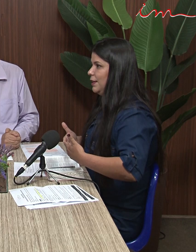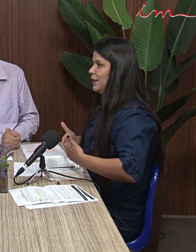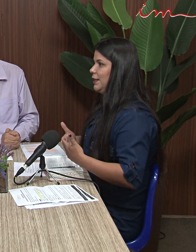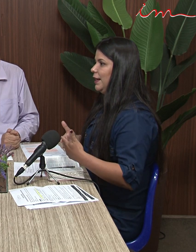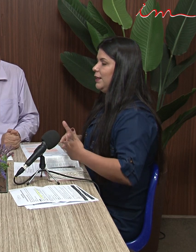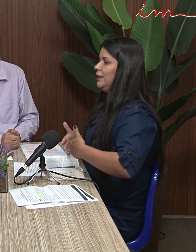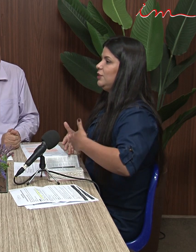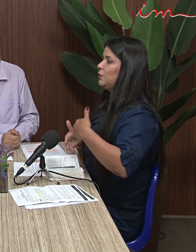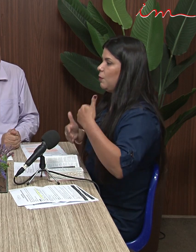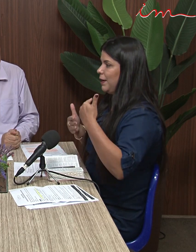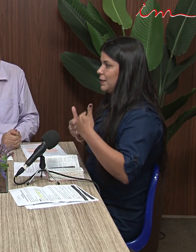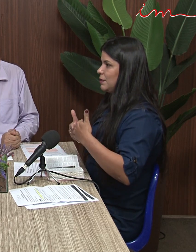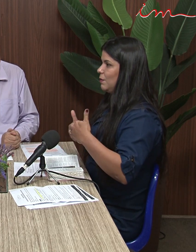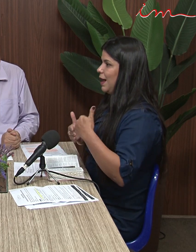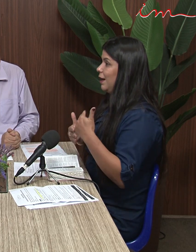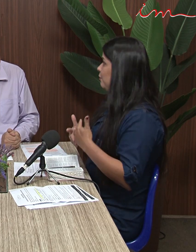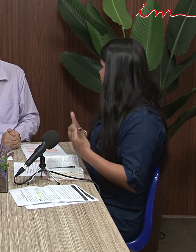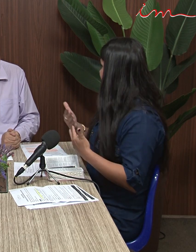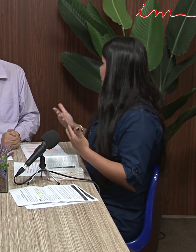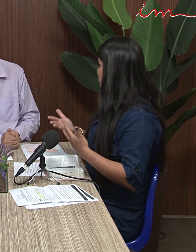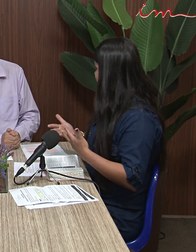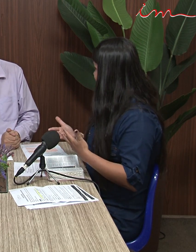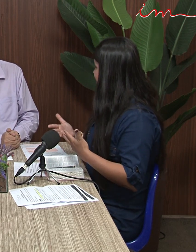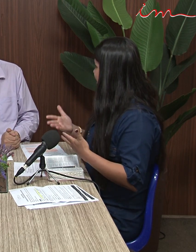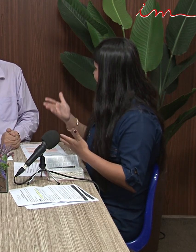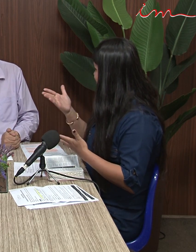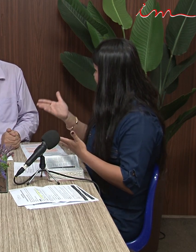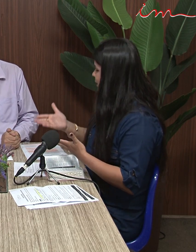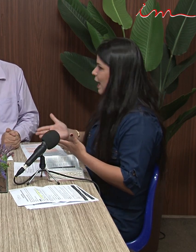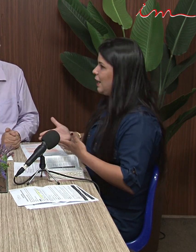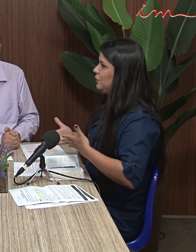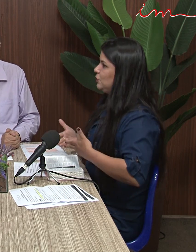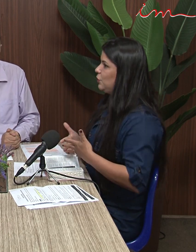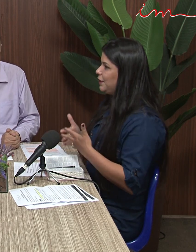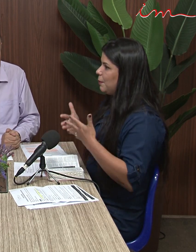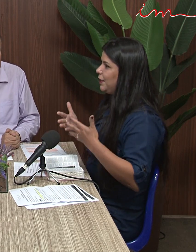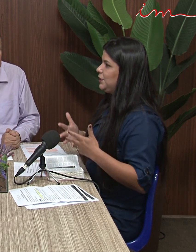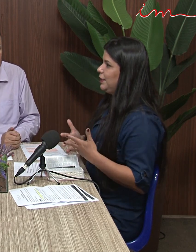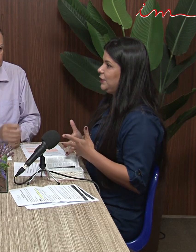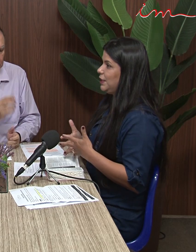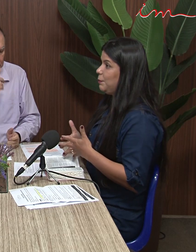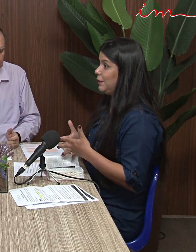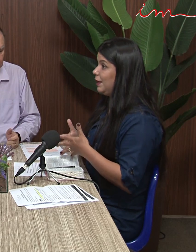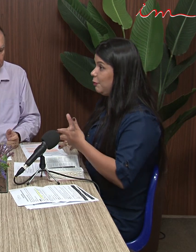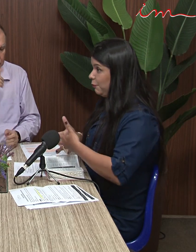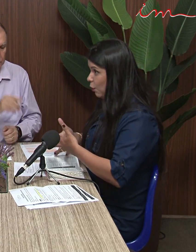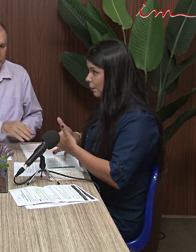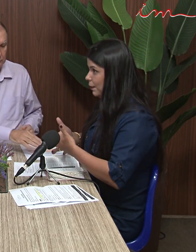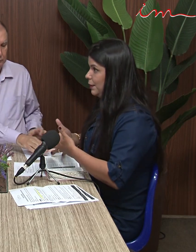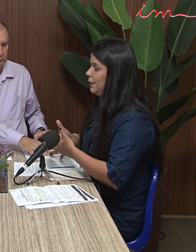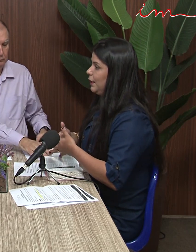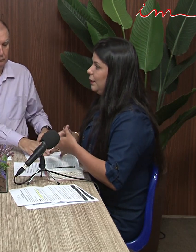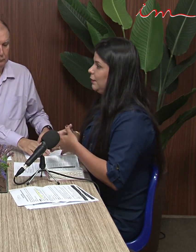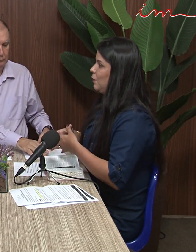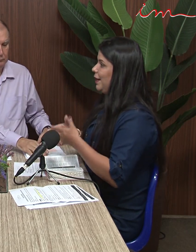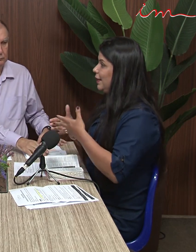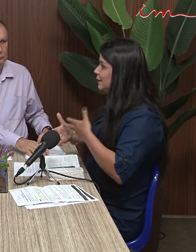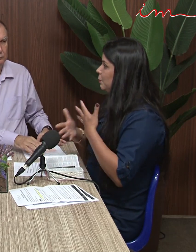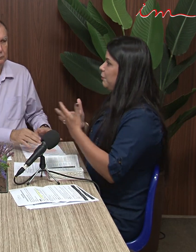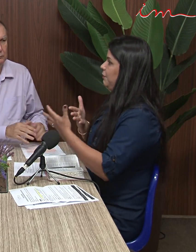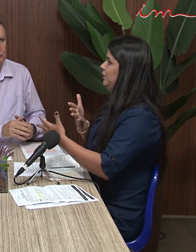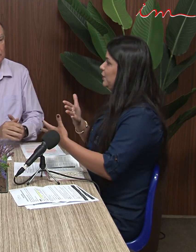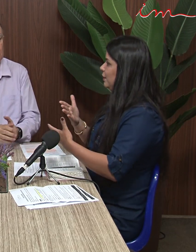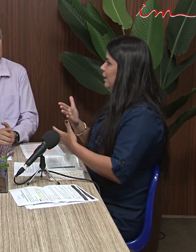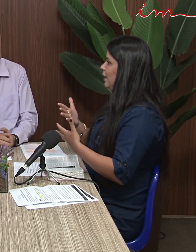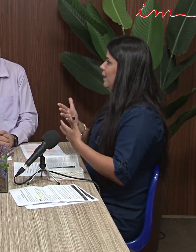ali, e eles começam a reforma religiosa, né? A igreja de Sardes, historicamente, é a igreja da época da reforma. Então, a